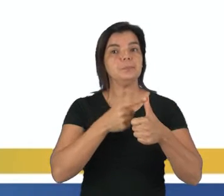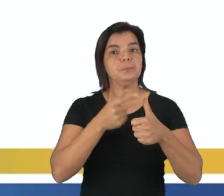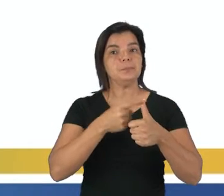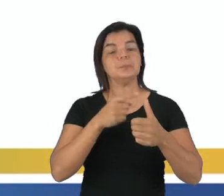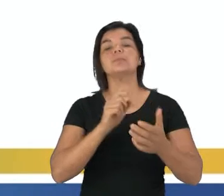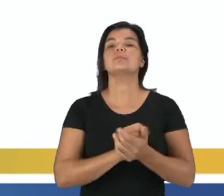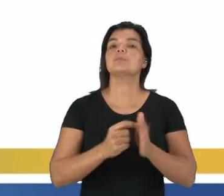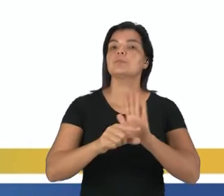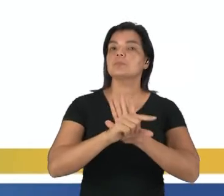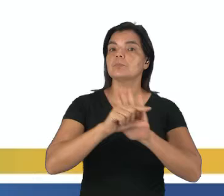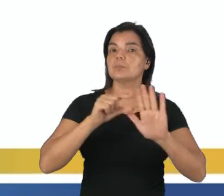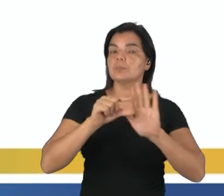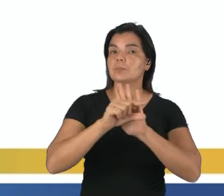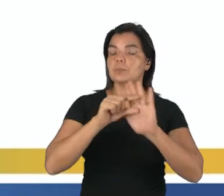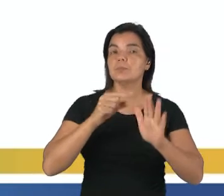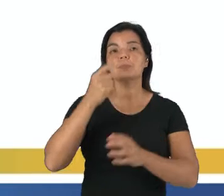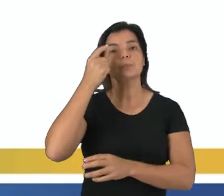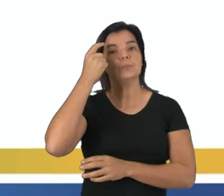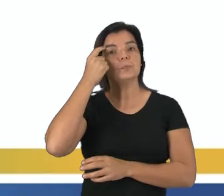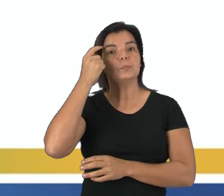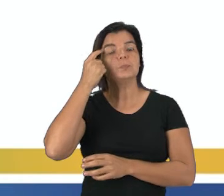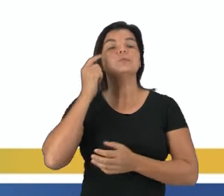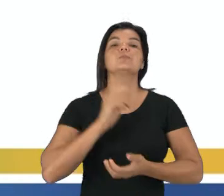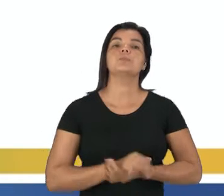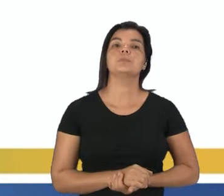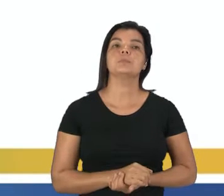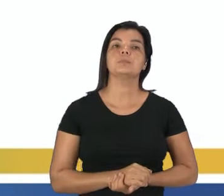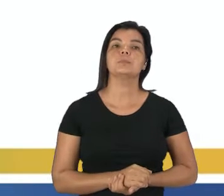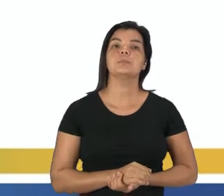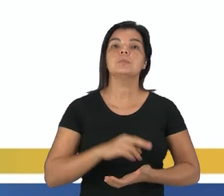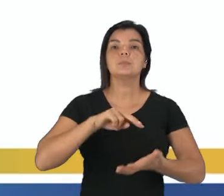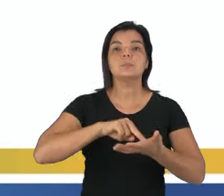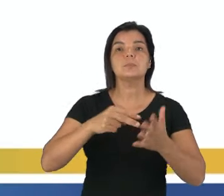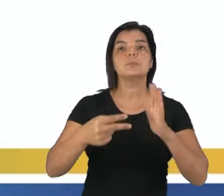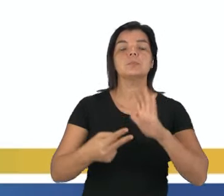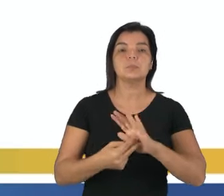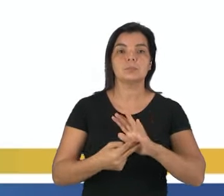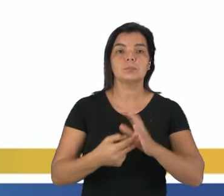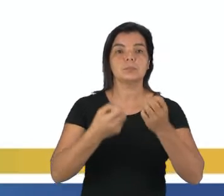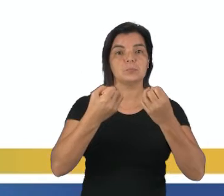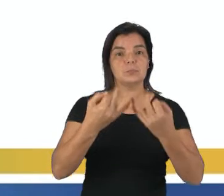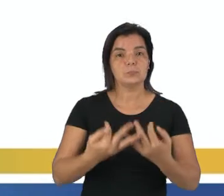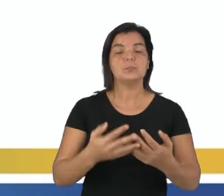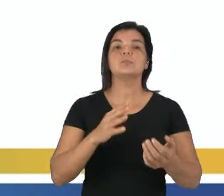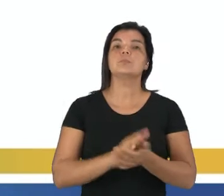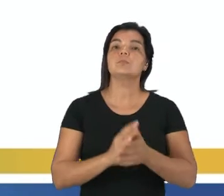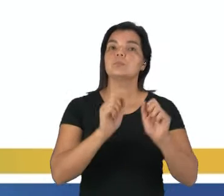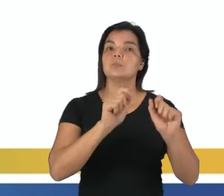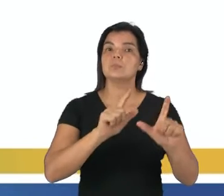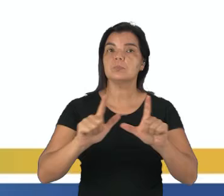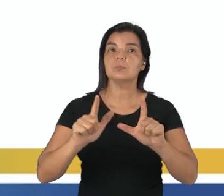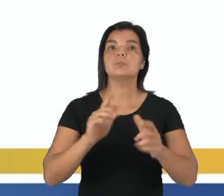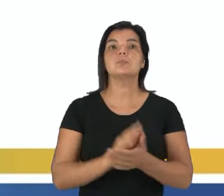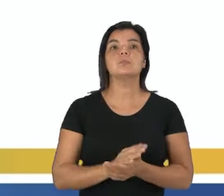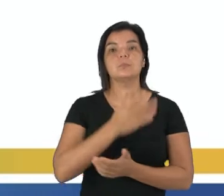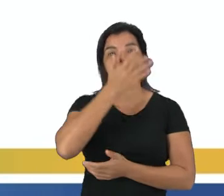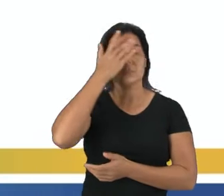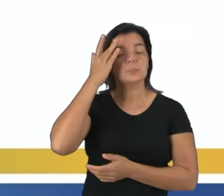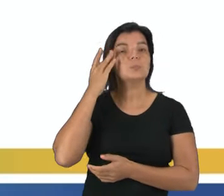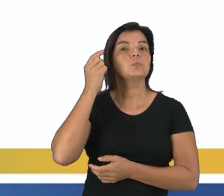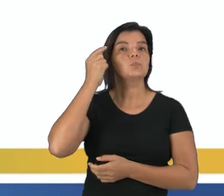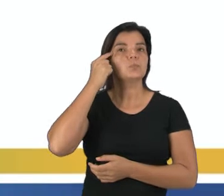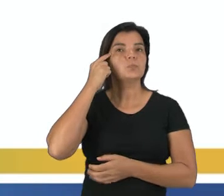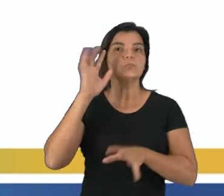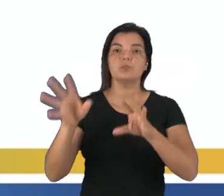a primeira linha de raciocínio. E isso, pessoal, como diz ali na tela, para muitos pensadores,